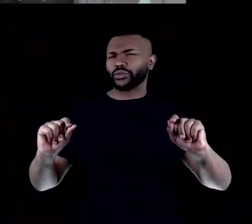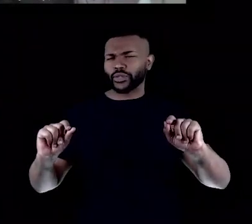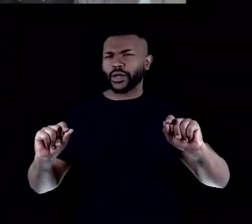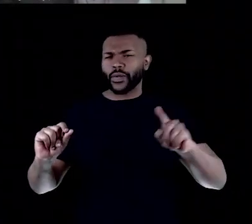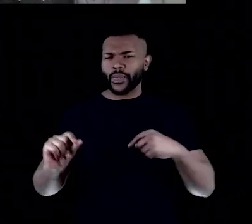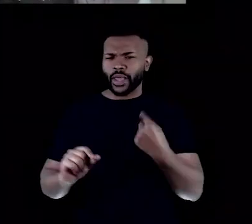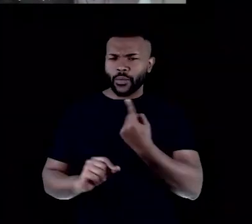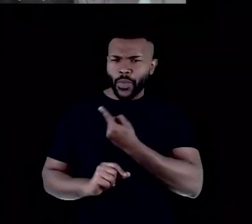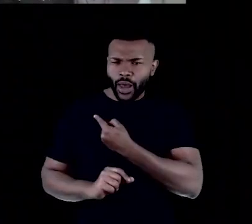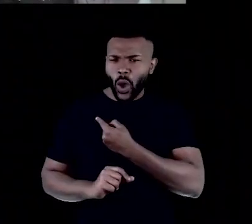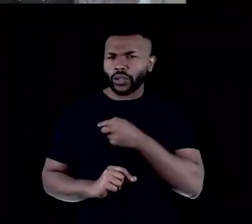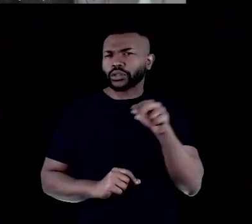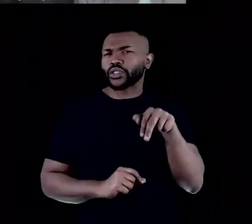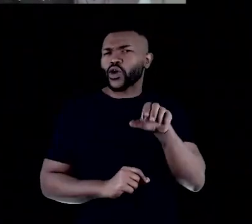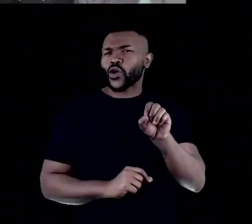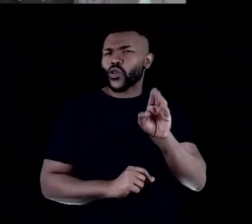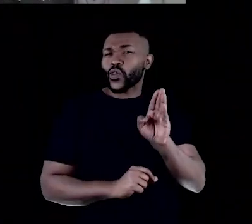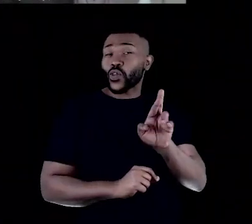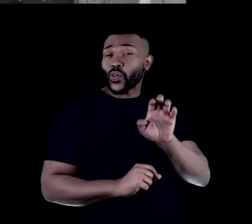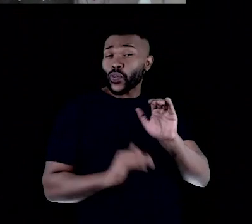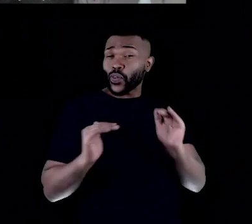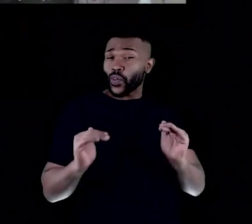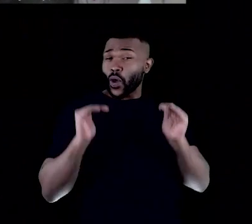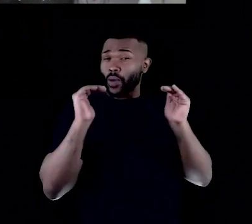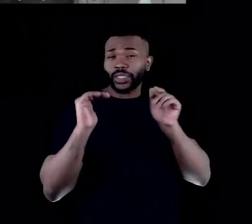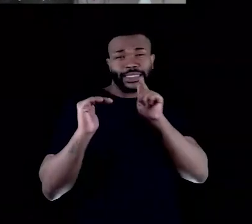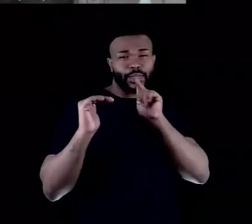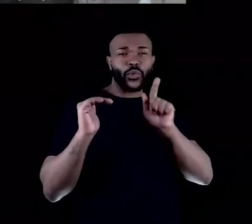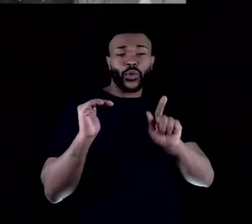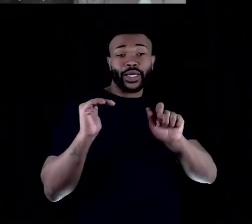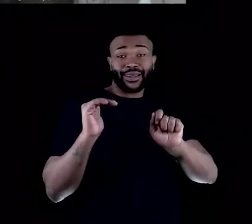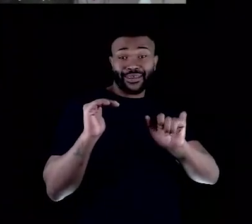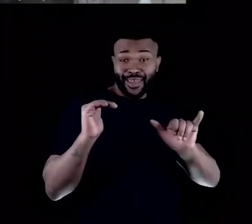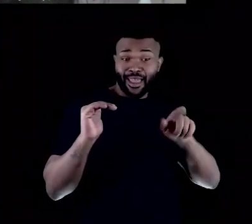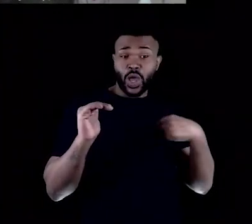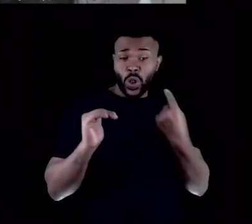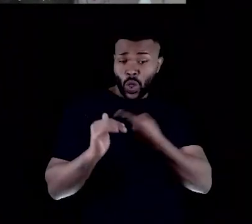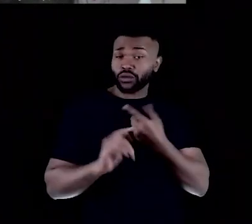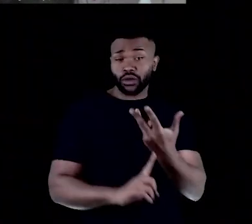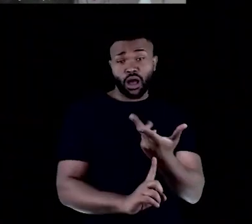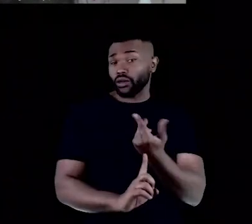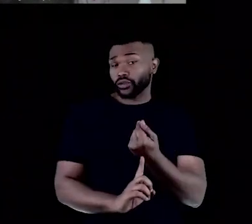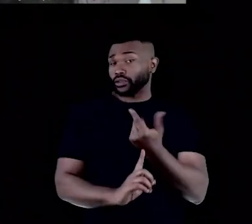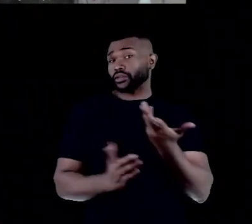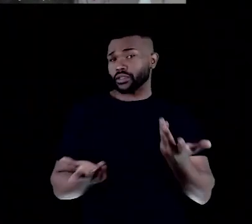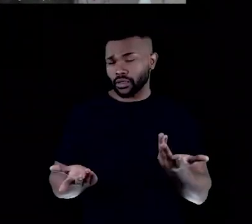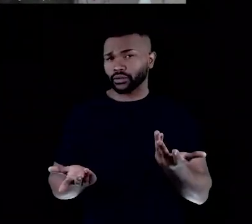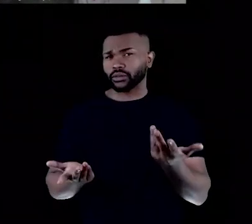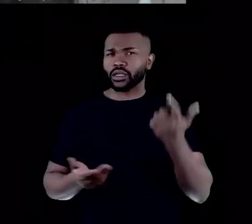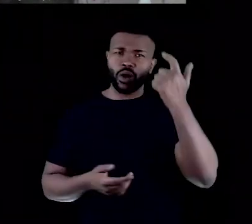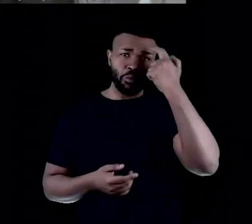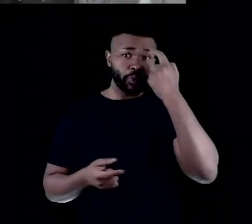curar da homossexualidade, para nós sermos nobres. Apesar de sermos gays, somos artistas, né?